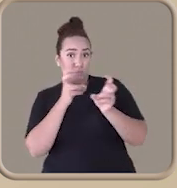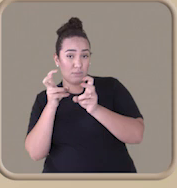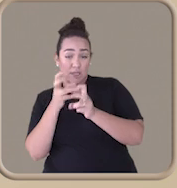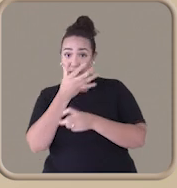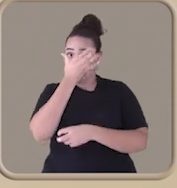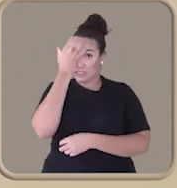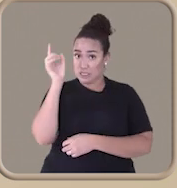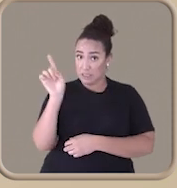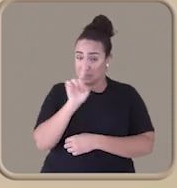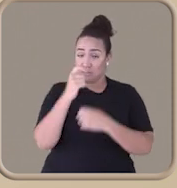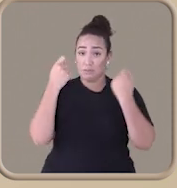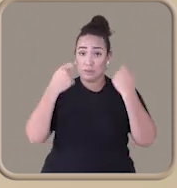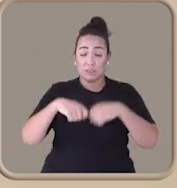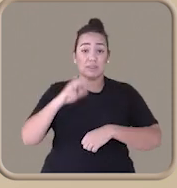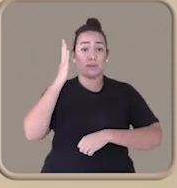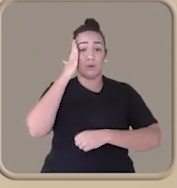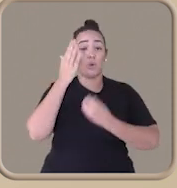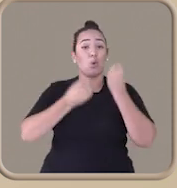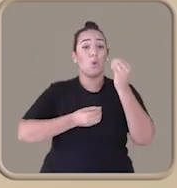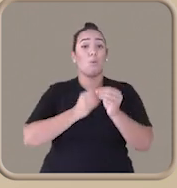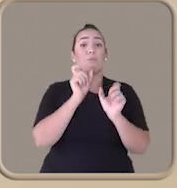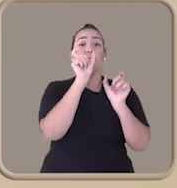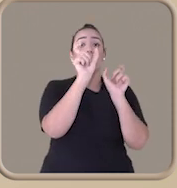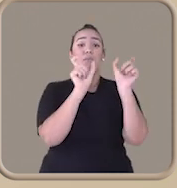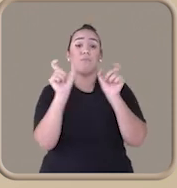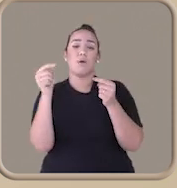esqueça de olhar como as palavras estão.